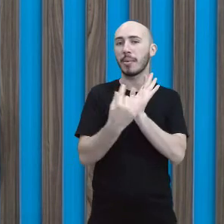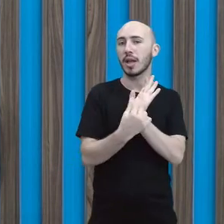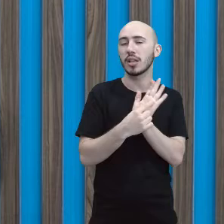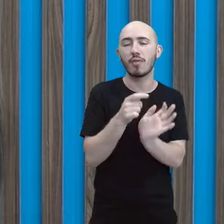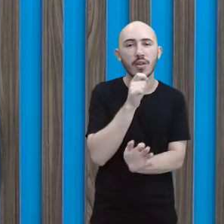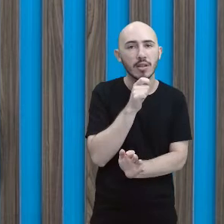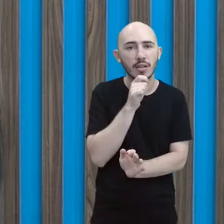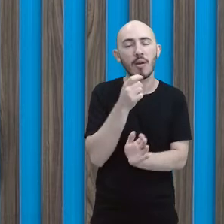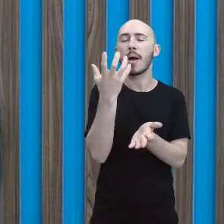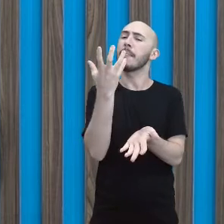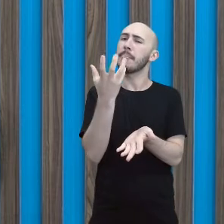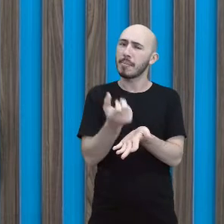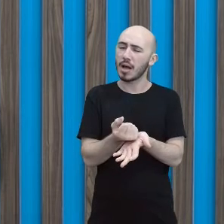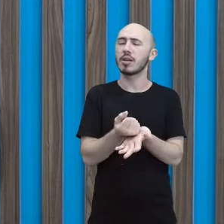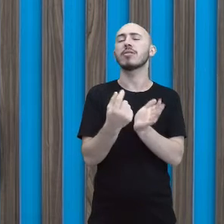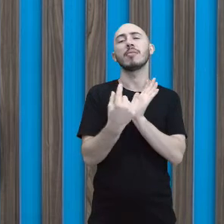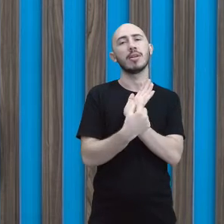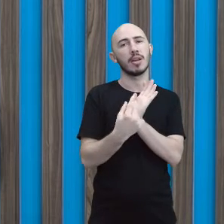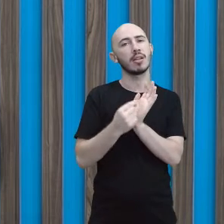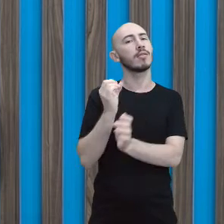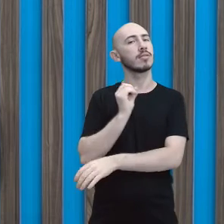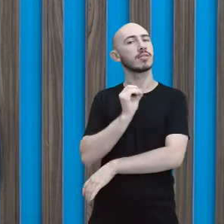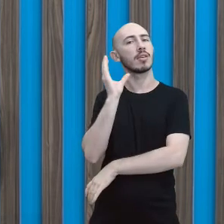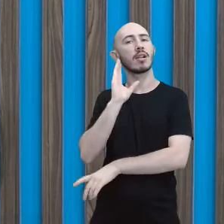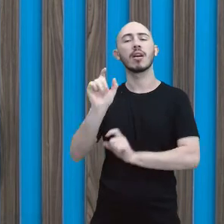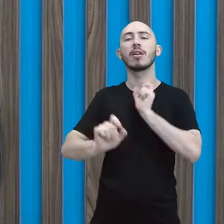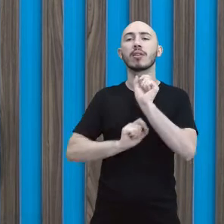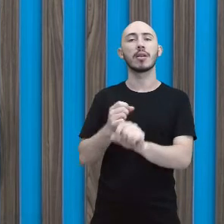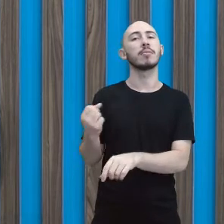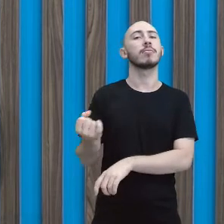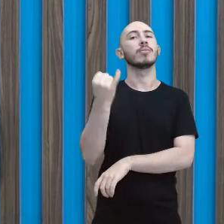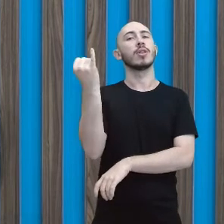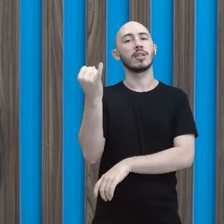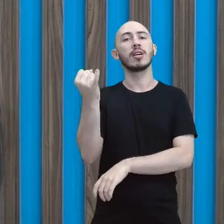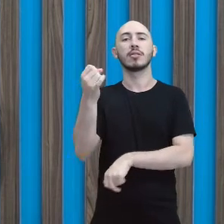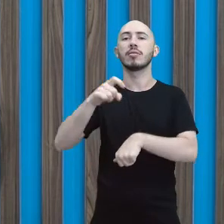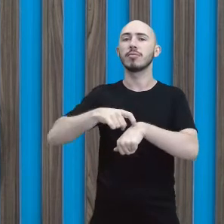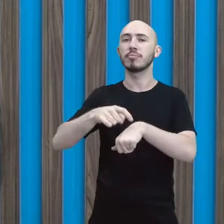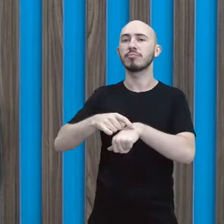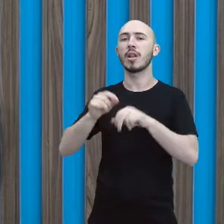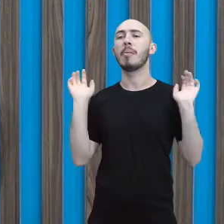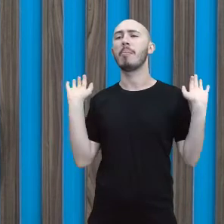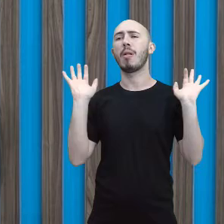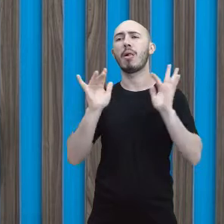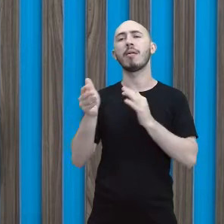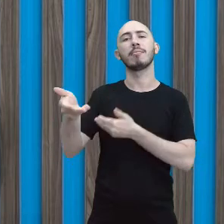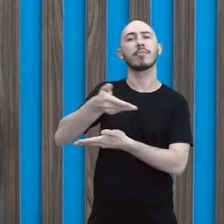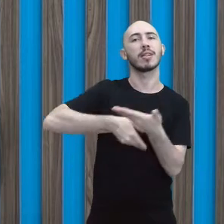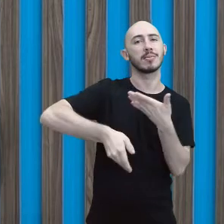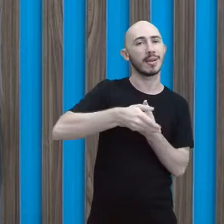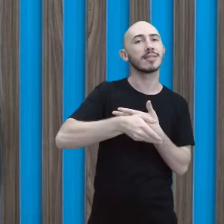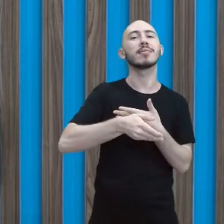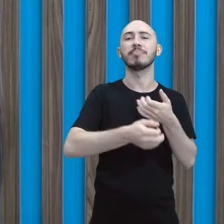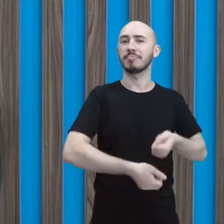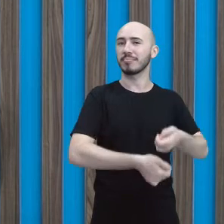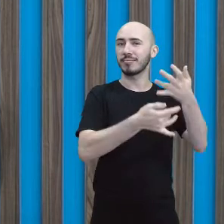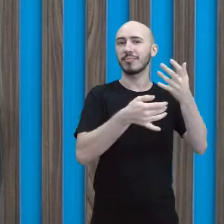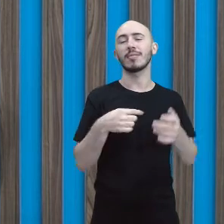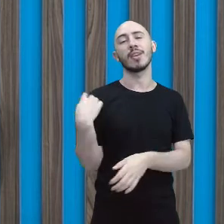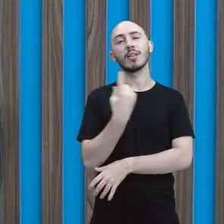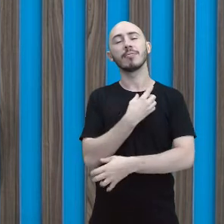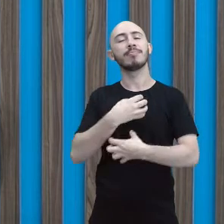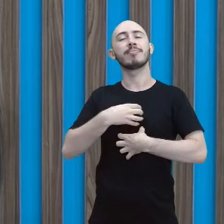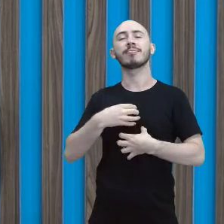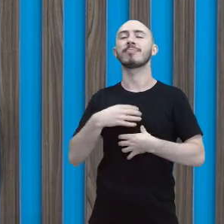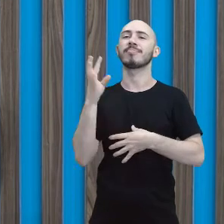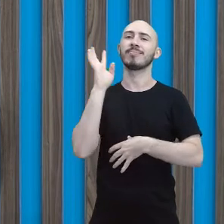né, baixa o aplicativo no teu celular, porque é muito importante esse engajamento, essa participação de vocês. E a gente fica muito